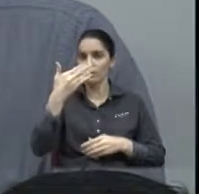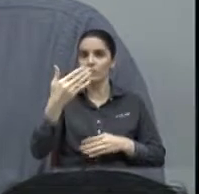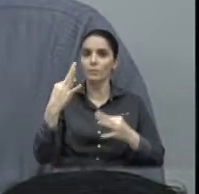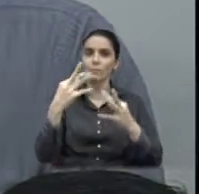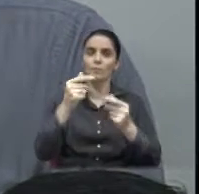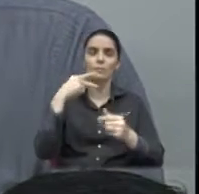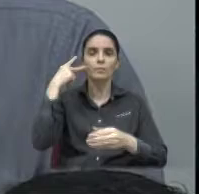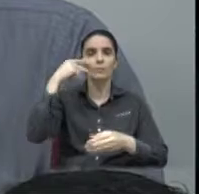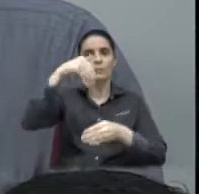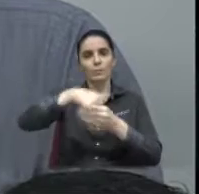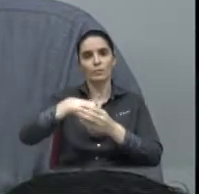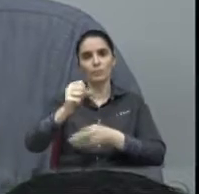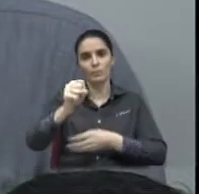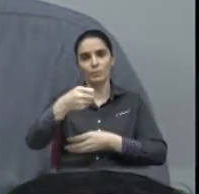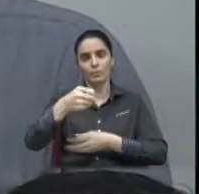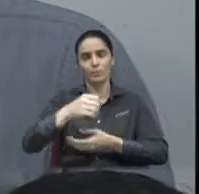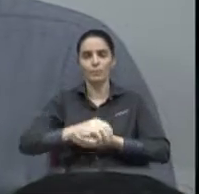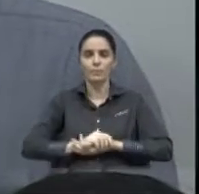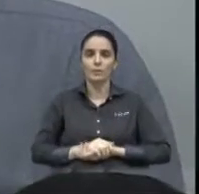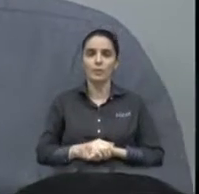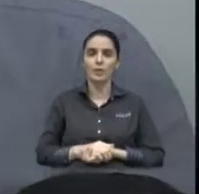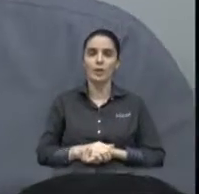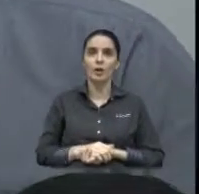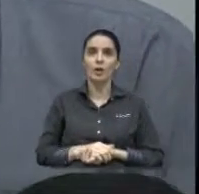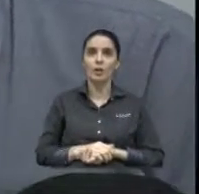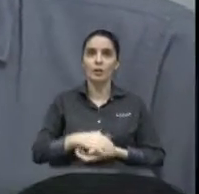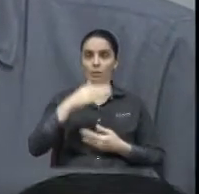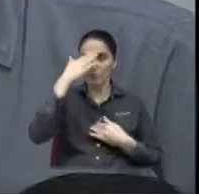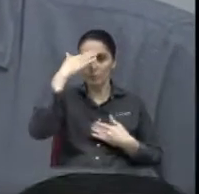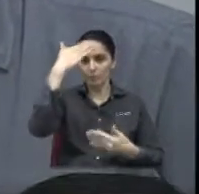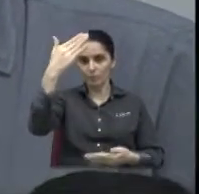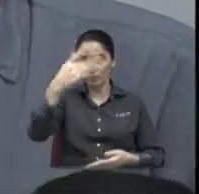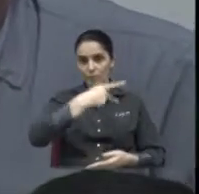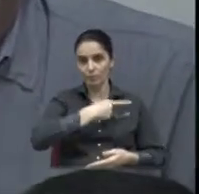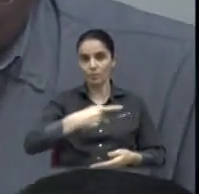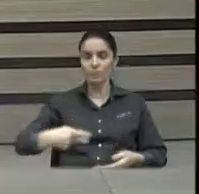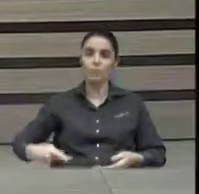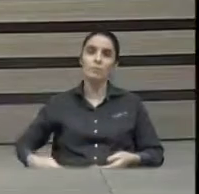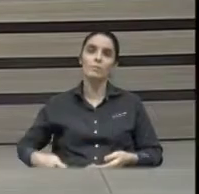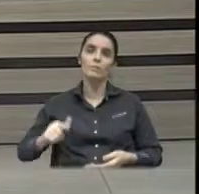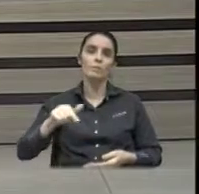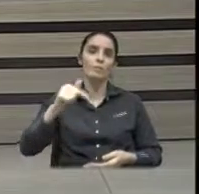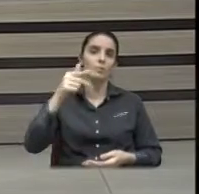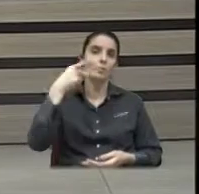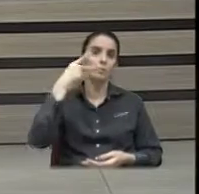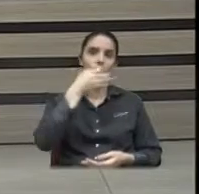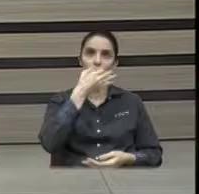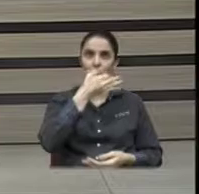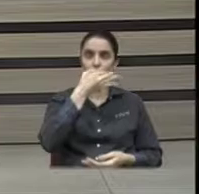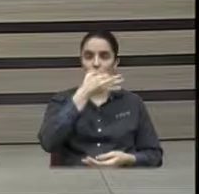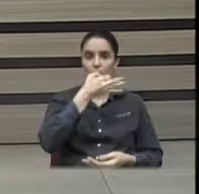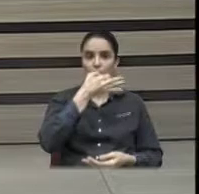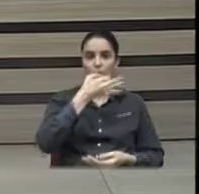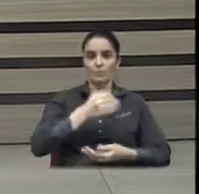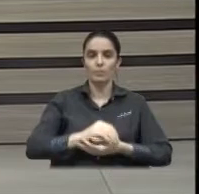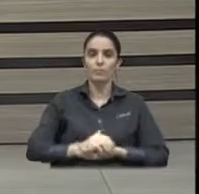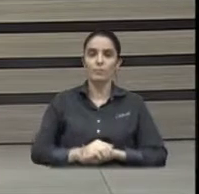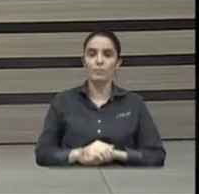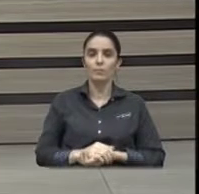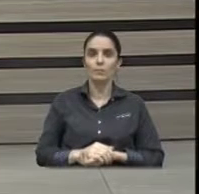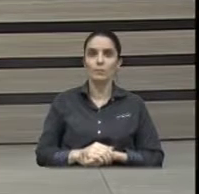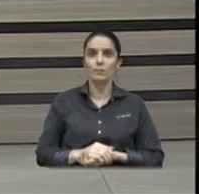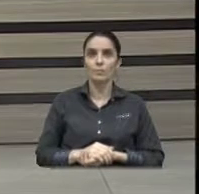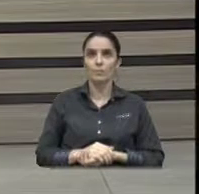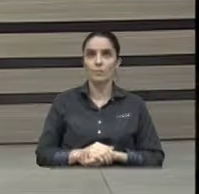os companheiros, de todos os nobres colegas. Muito obrigado, senhor presidente. Mais algum vereador deseja discutir?